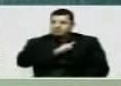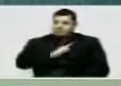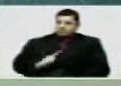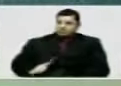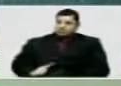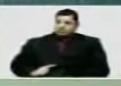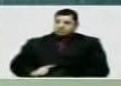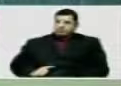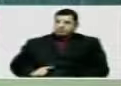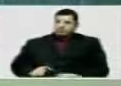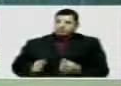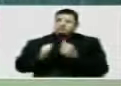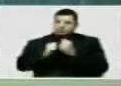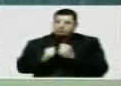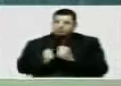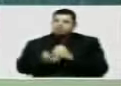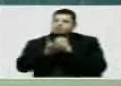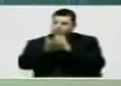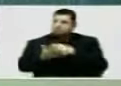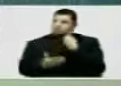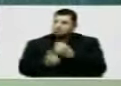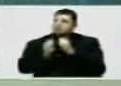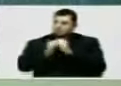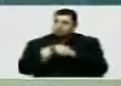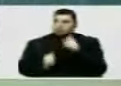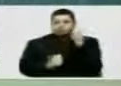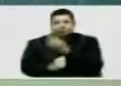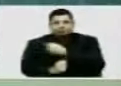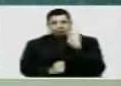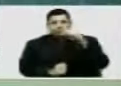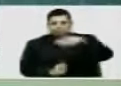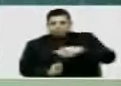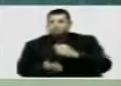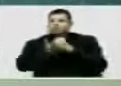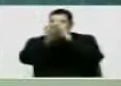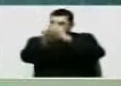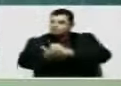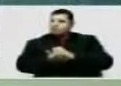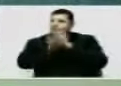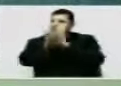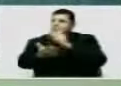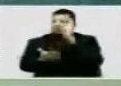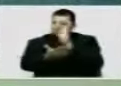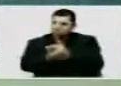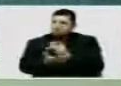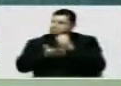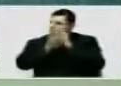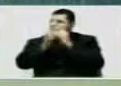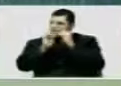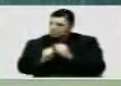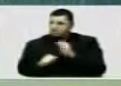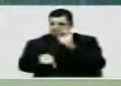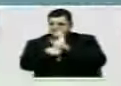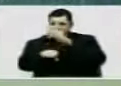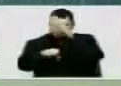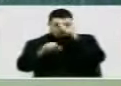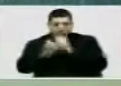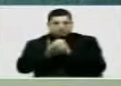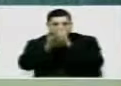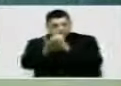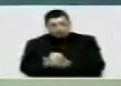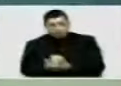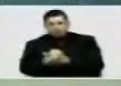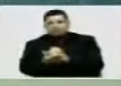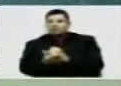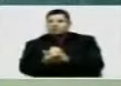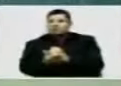governador, conte conosco, conte com todos nós, com toda a classe política do Estado do Amazonas, para